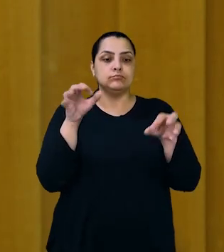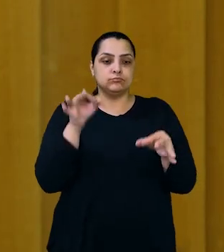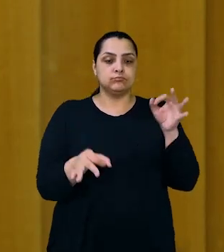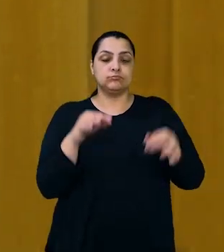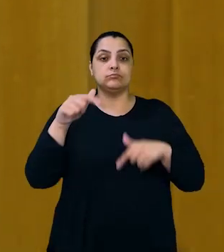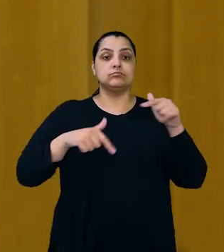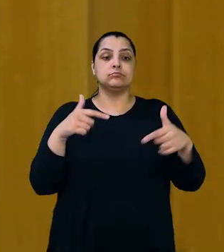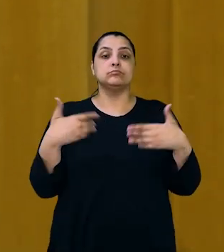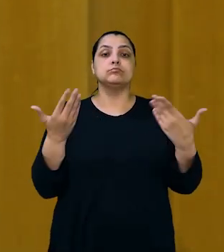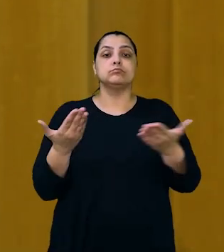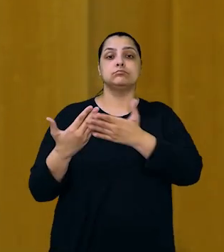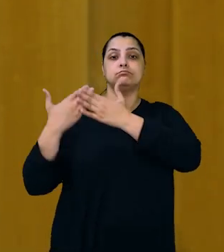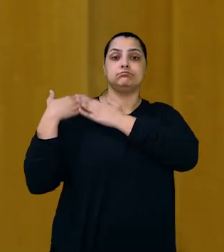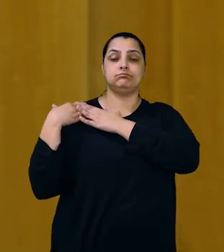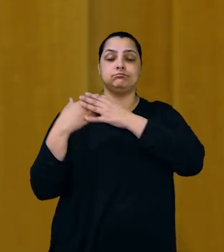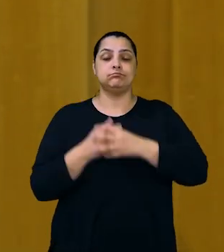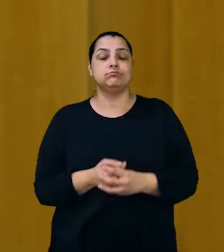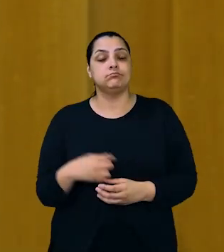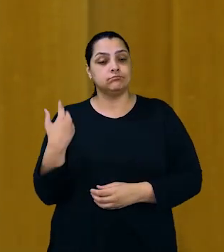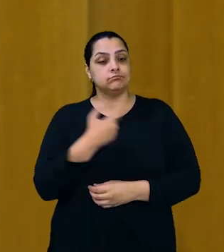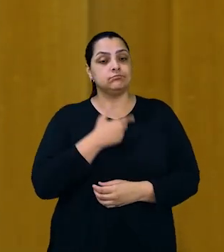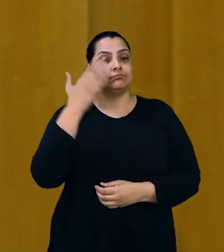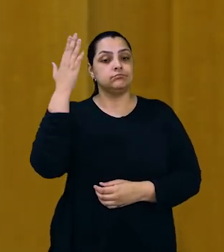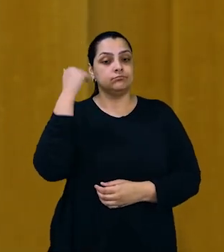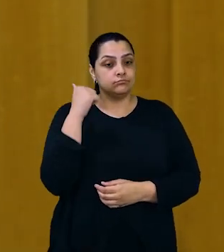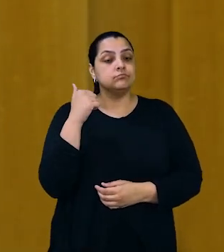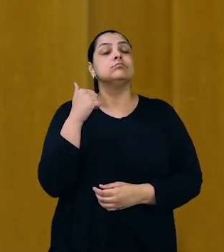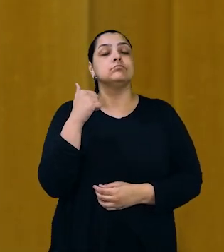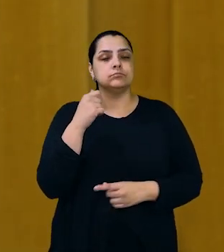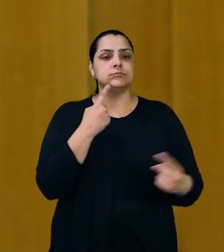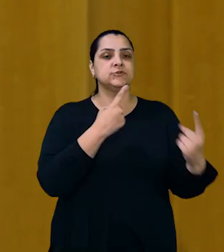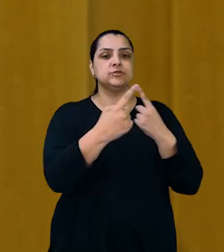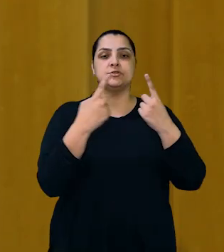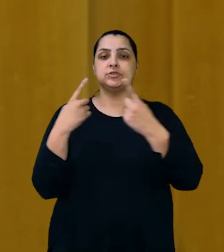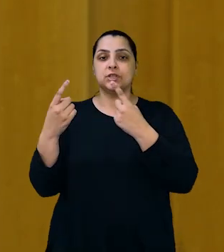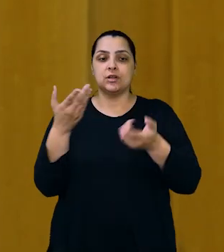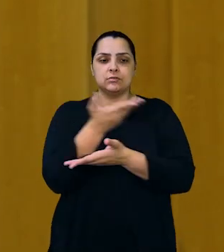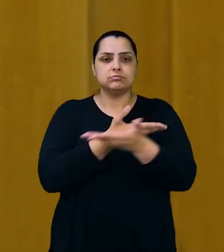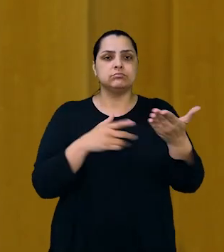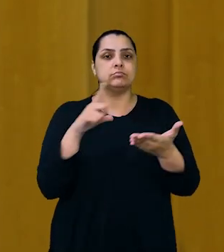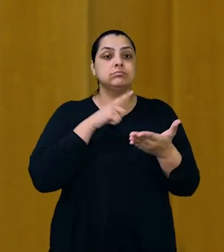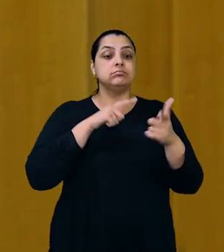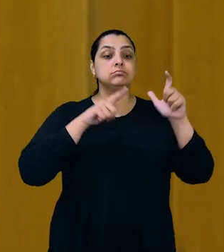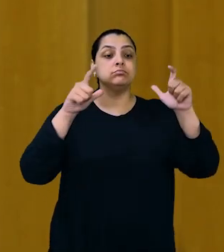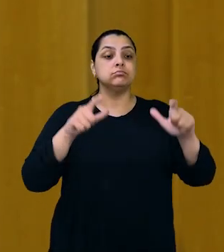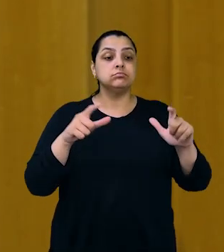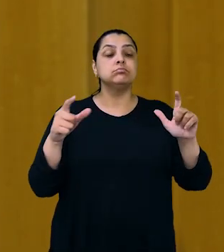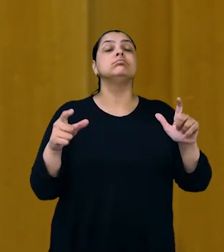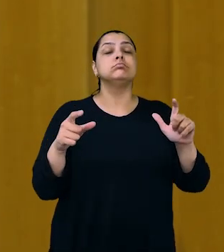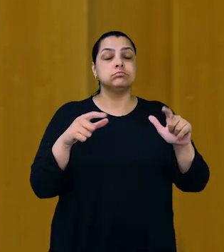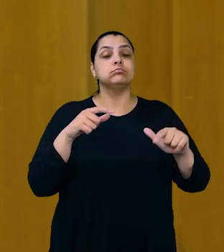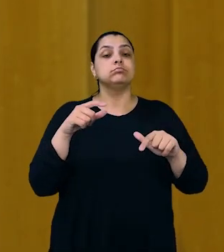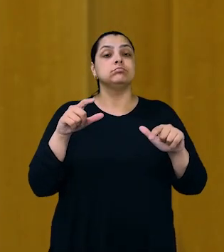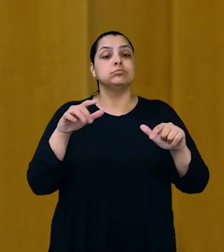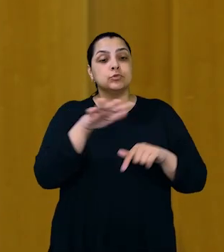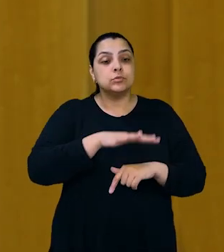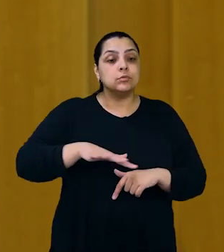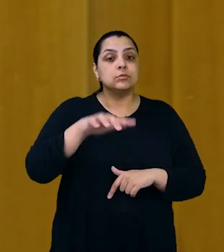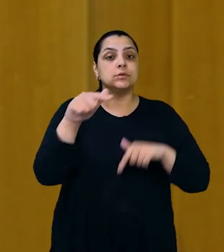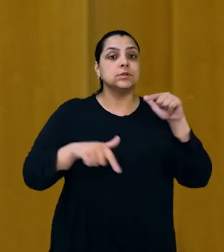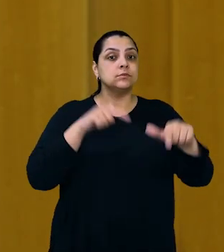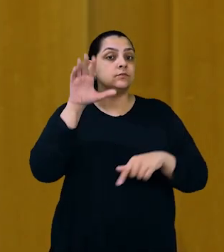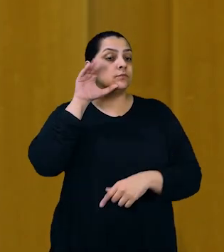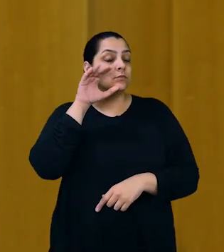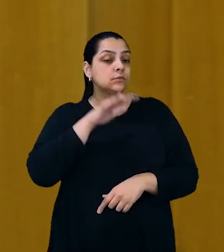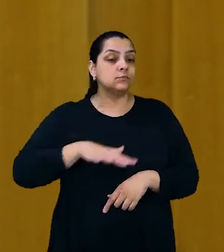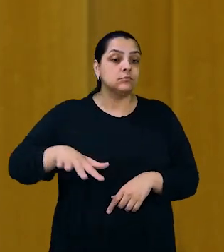do Trabalho. É crucial reivindicar um canal de diálogo com as pessoas, em especial com os trabalhadores e